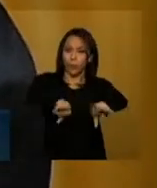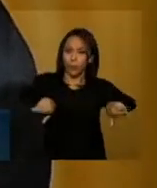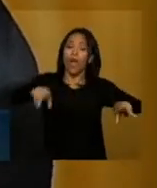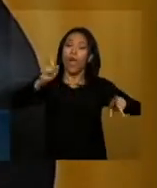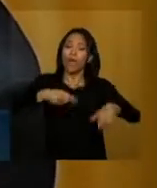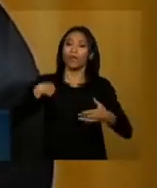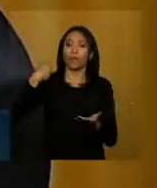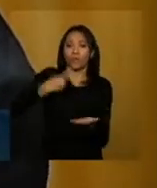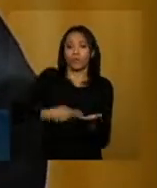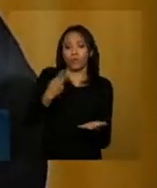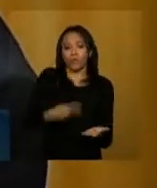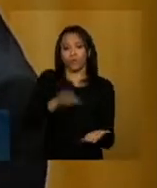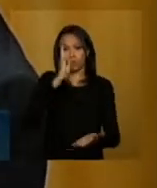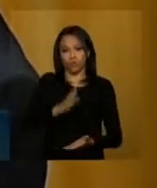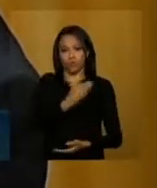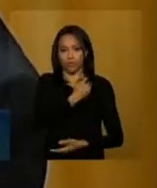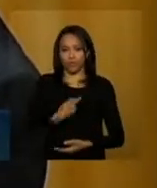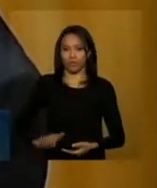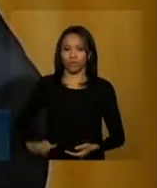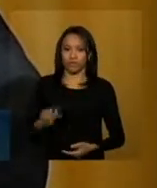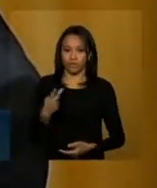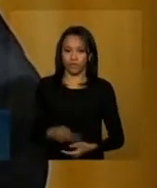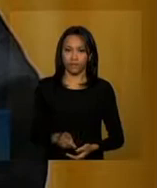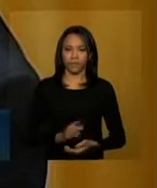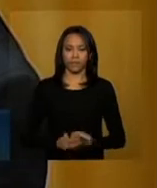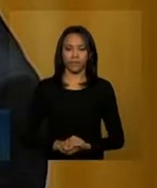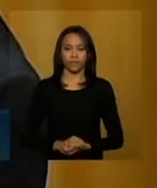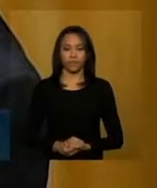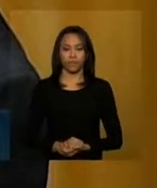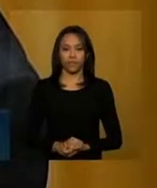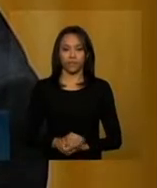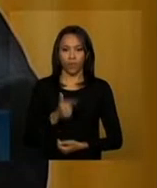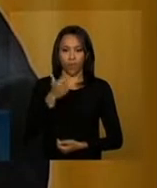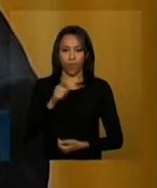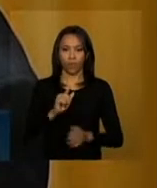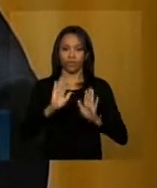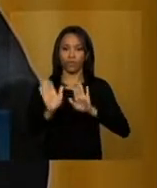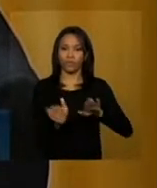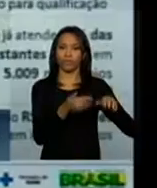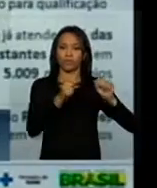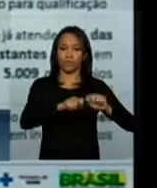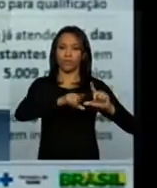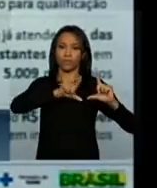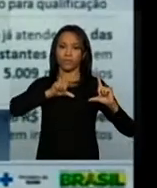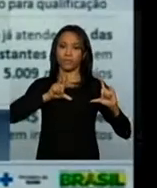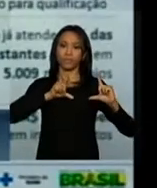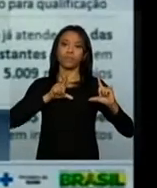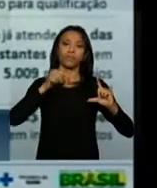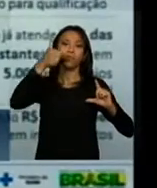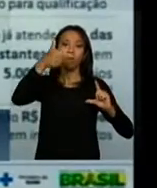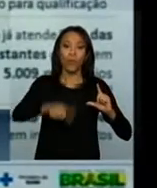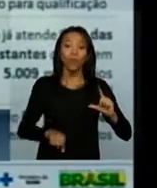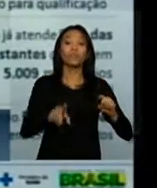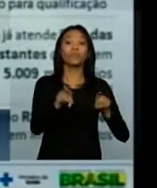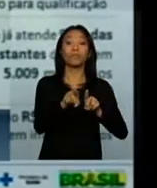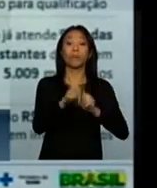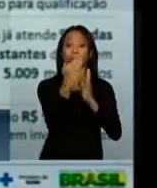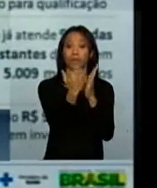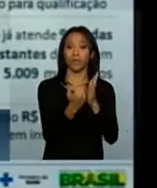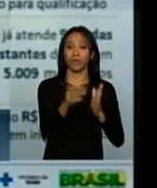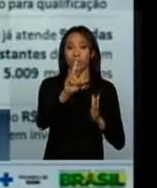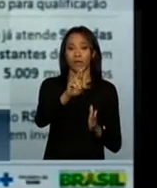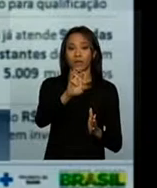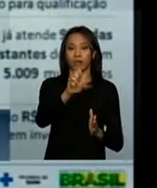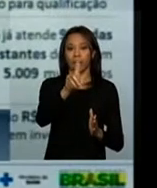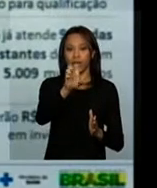governo brasileiro está fazendo. Pode passar? São vários os exemplos. E a Rede Cegonha, eu já falei partes dela, né? A